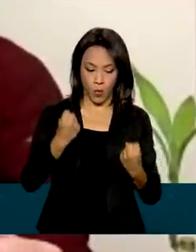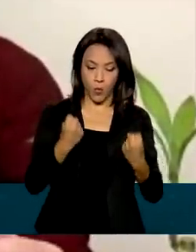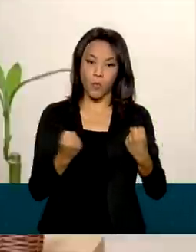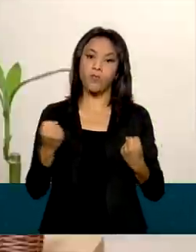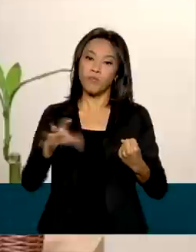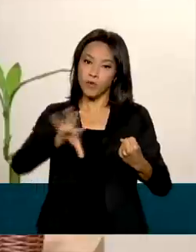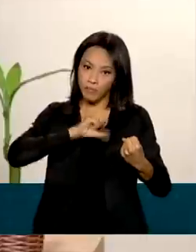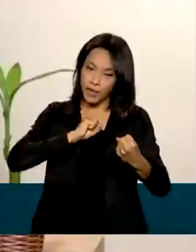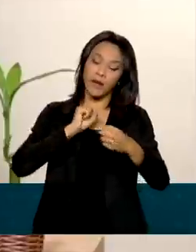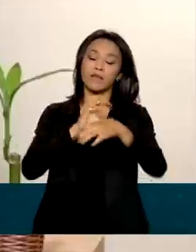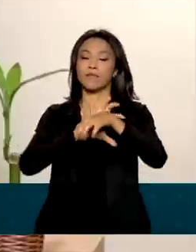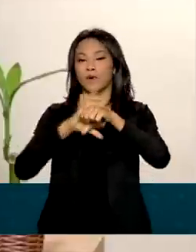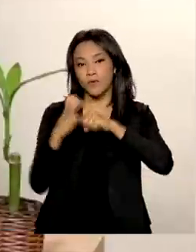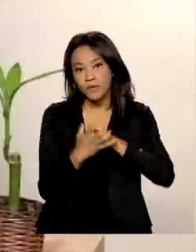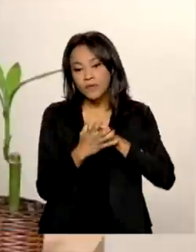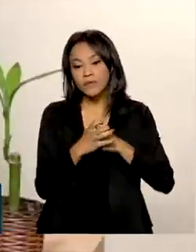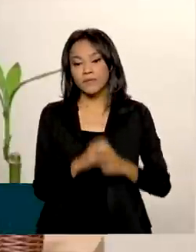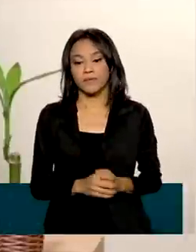covid-19